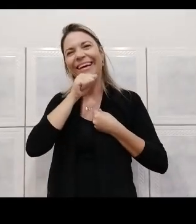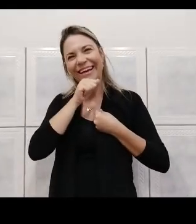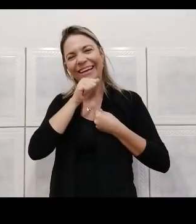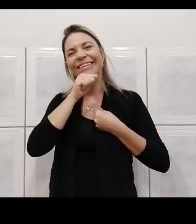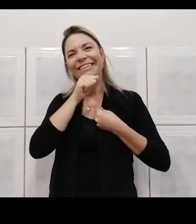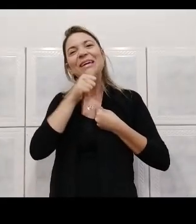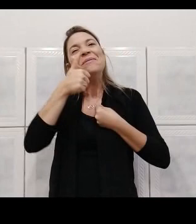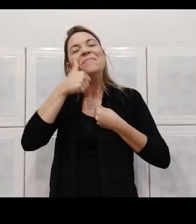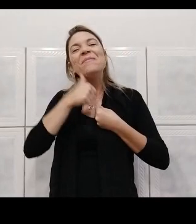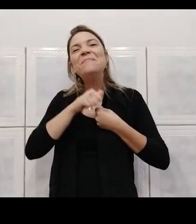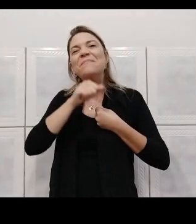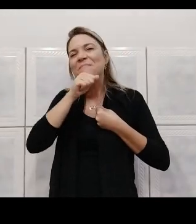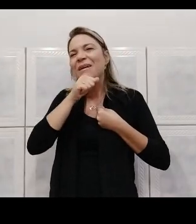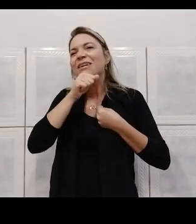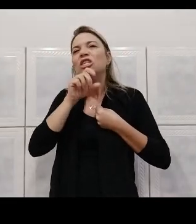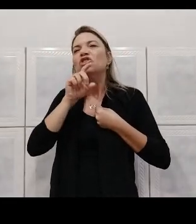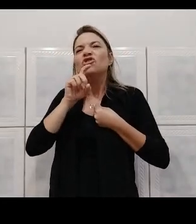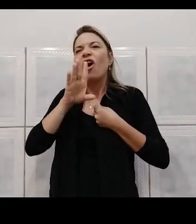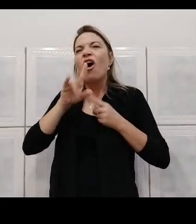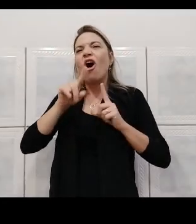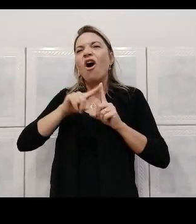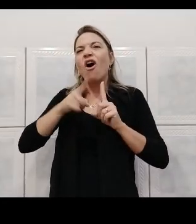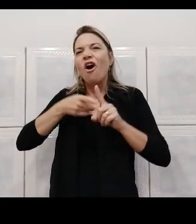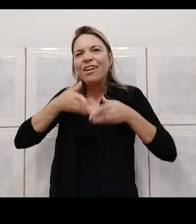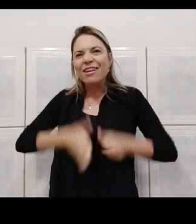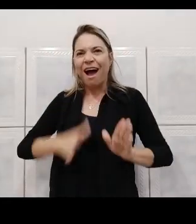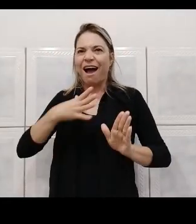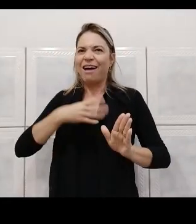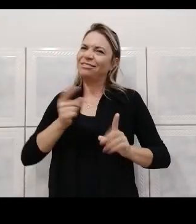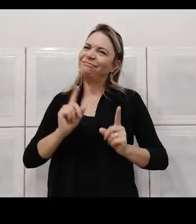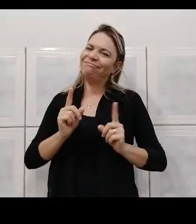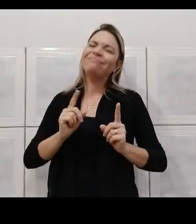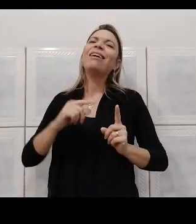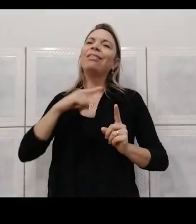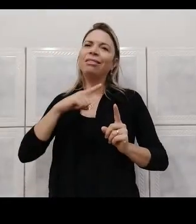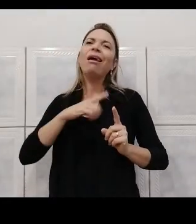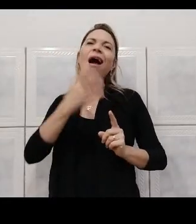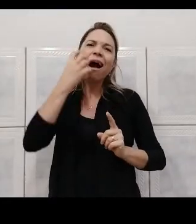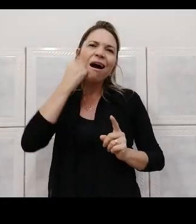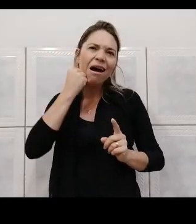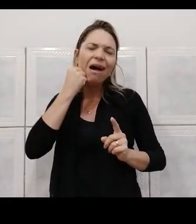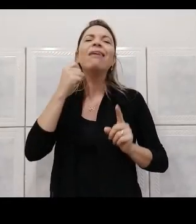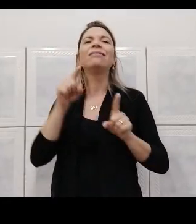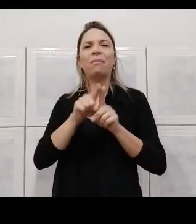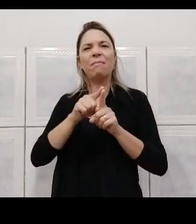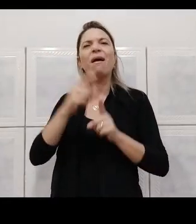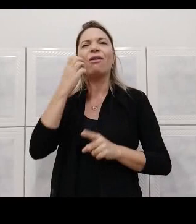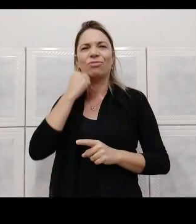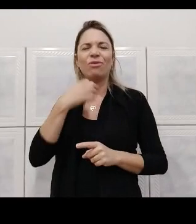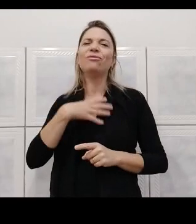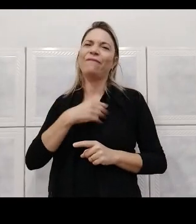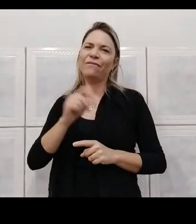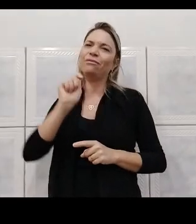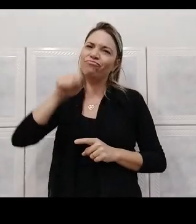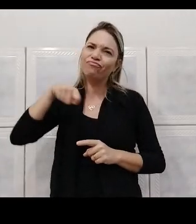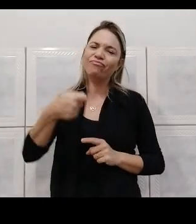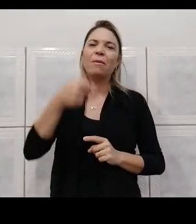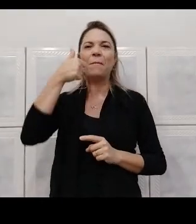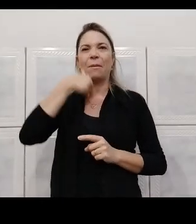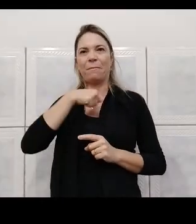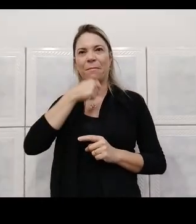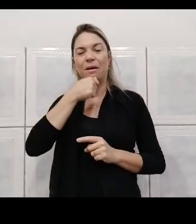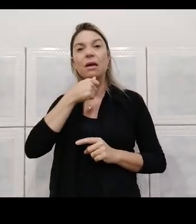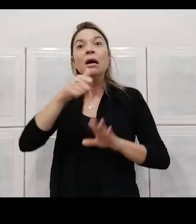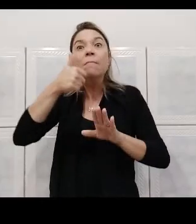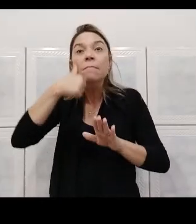está disposta a dar a própria vida, que ama, que aconselha por amor, que investe, que aposta na